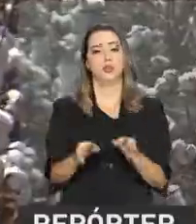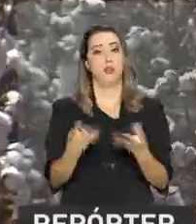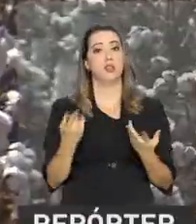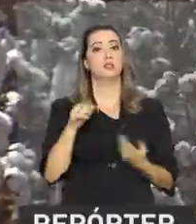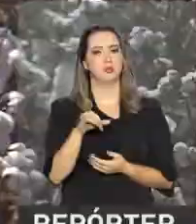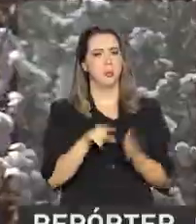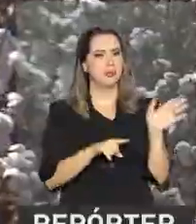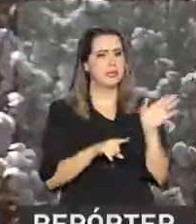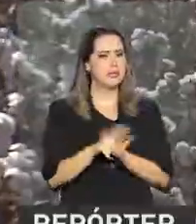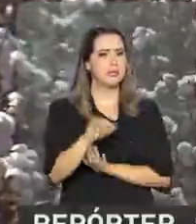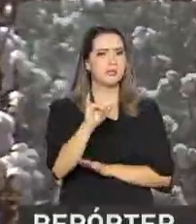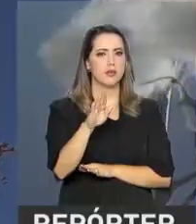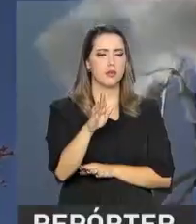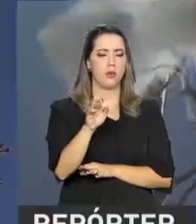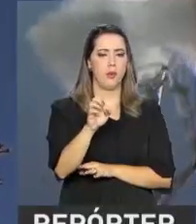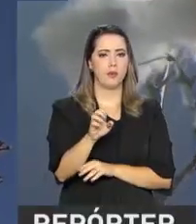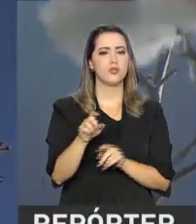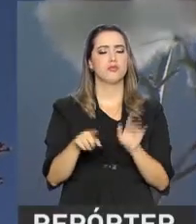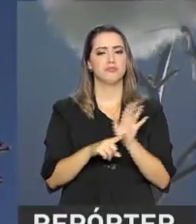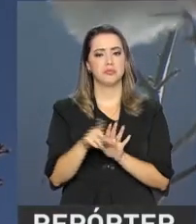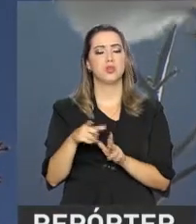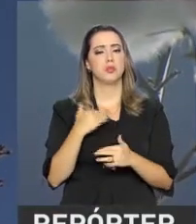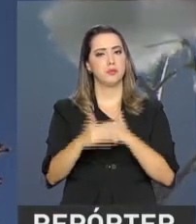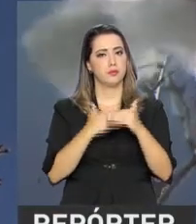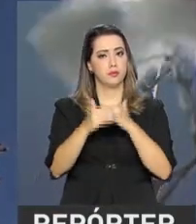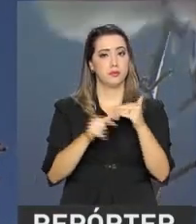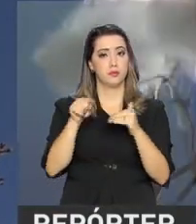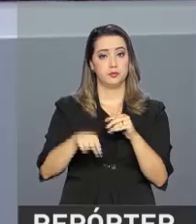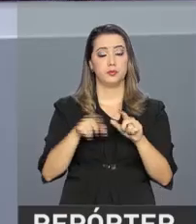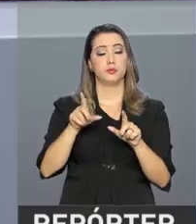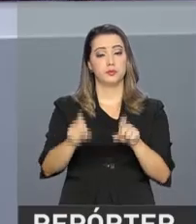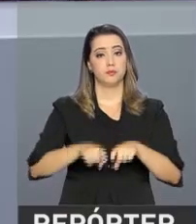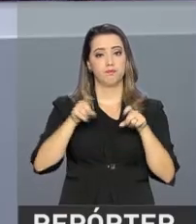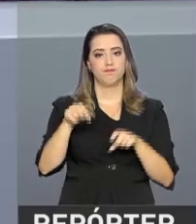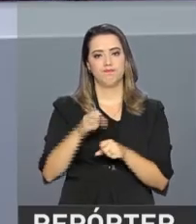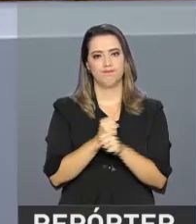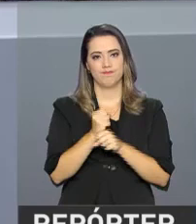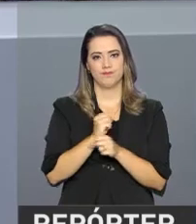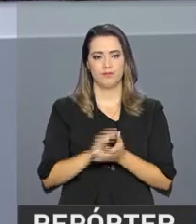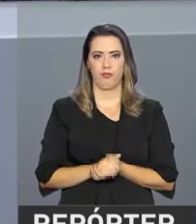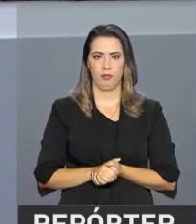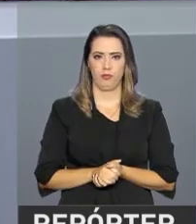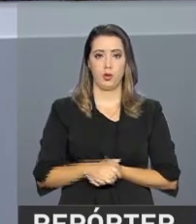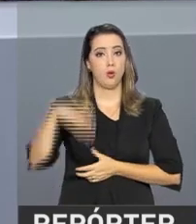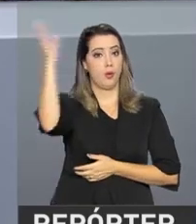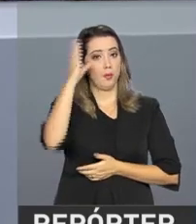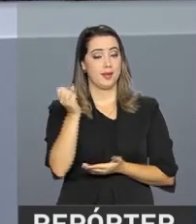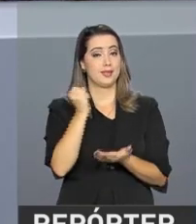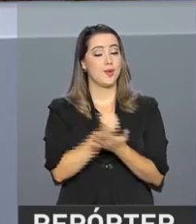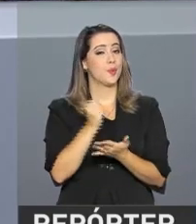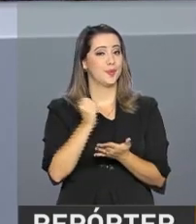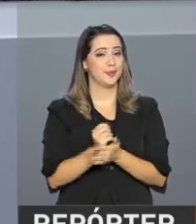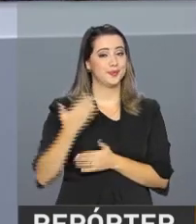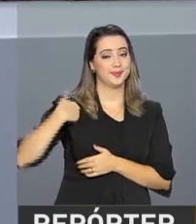a produção de algodão em caroço também deve crescer nesta safra o brasil contratou mais de trezentos e